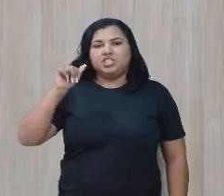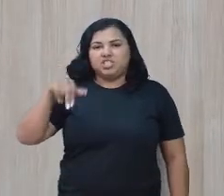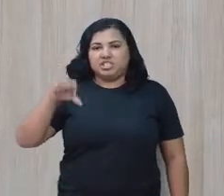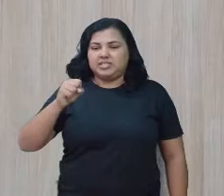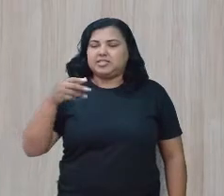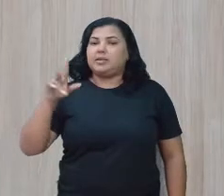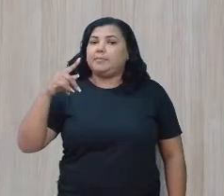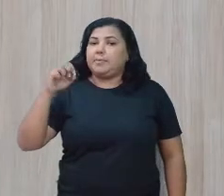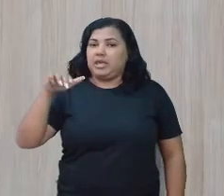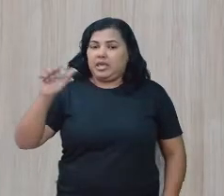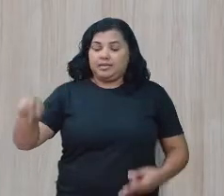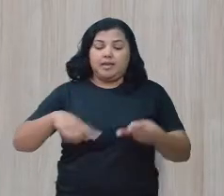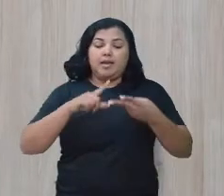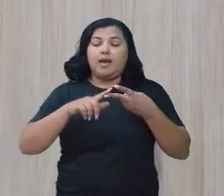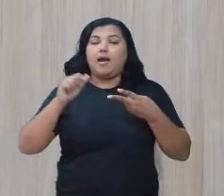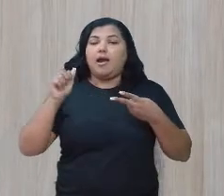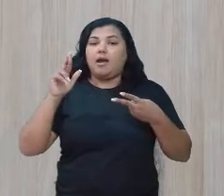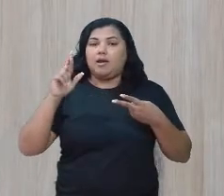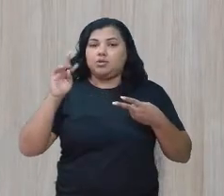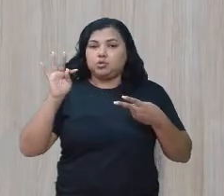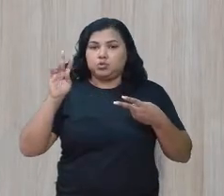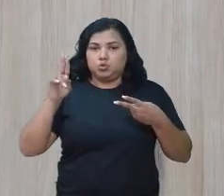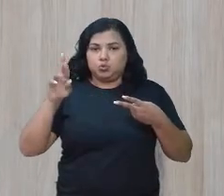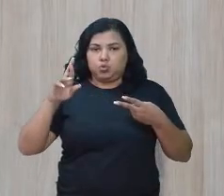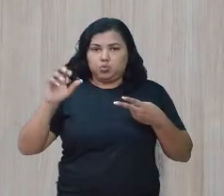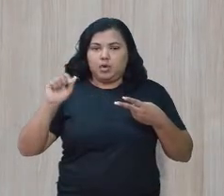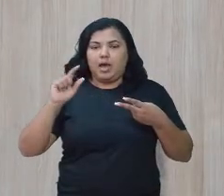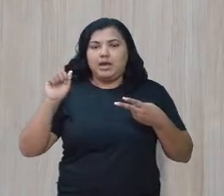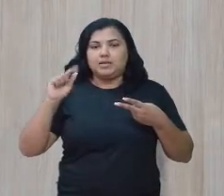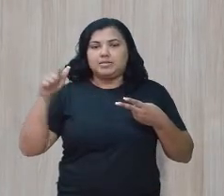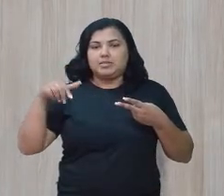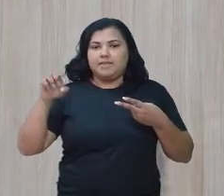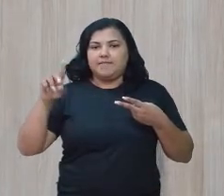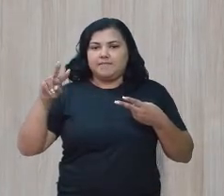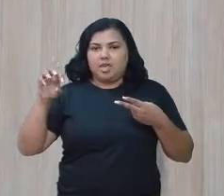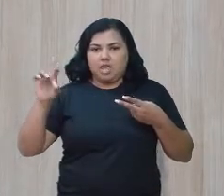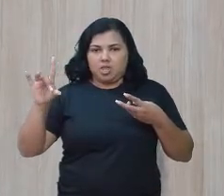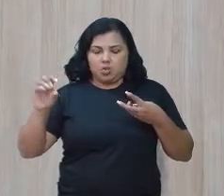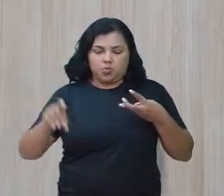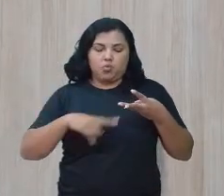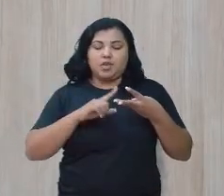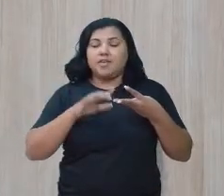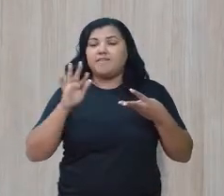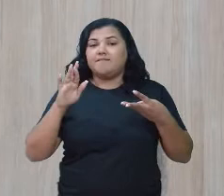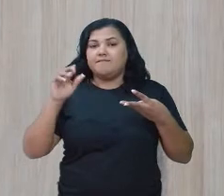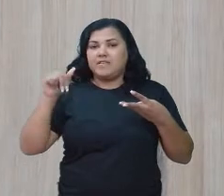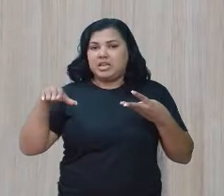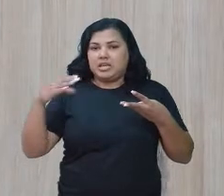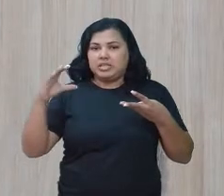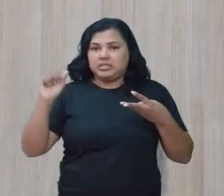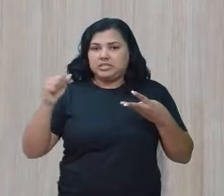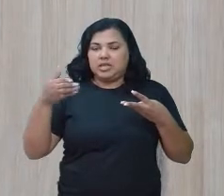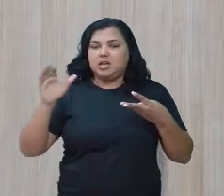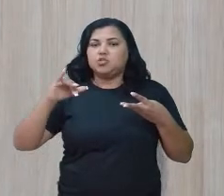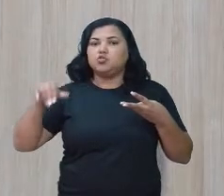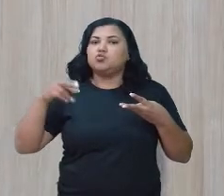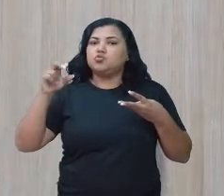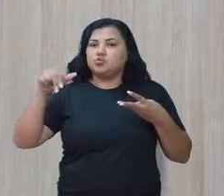os assuntos das comédias, a comédia de costumes, às vezes ela é meio nonsense. O que é